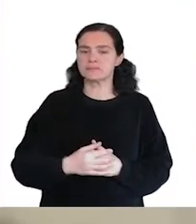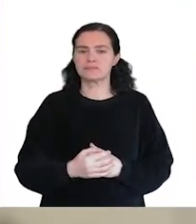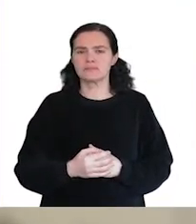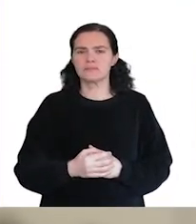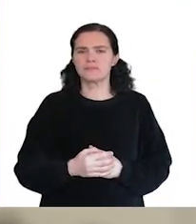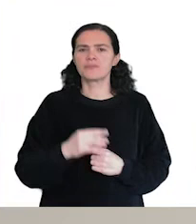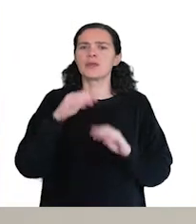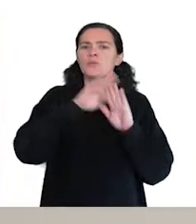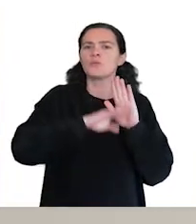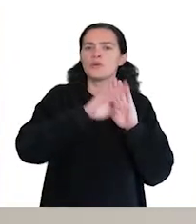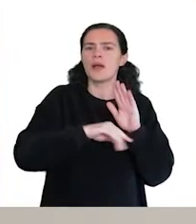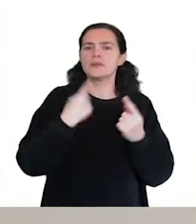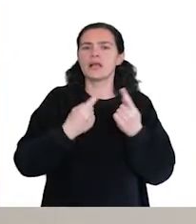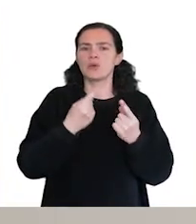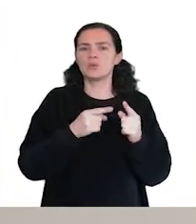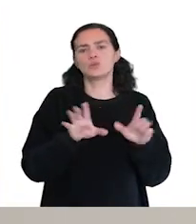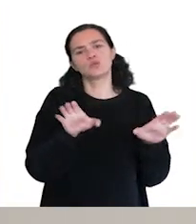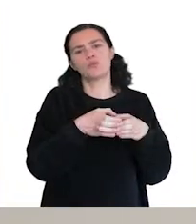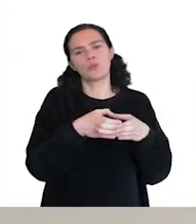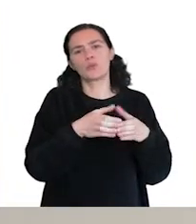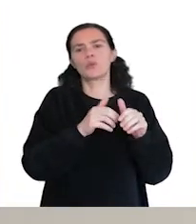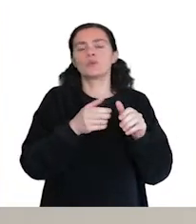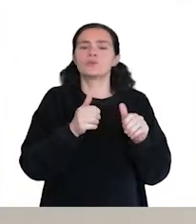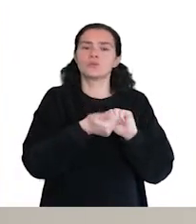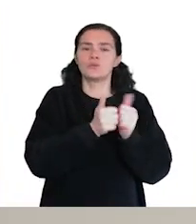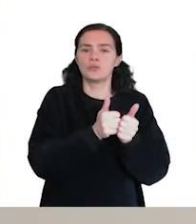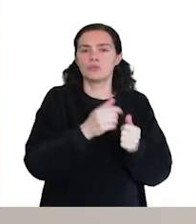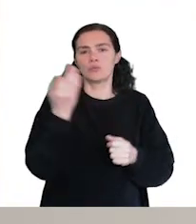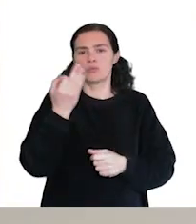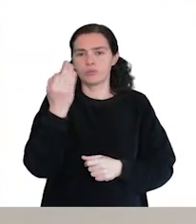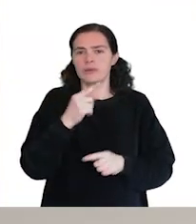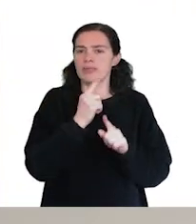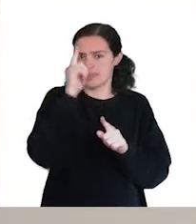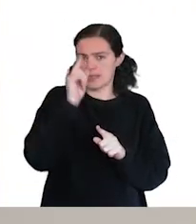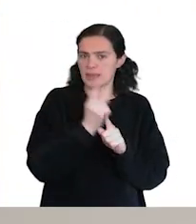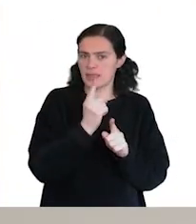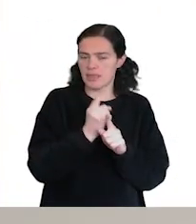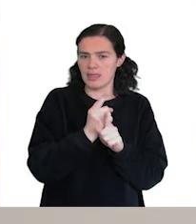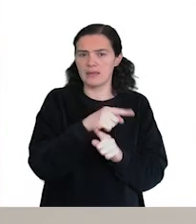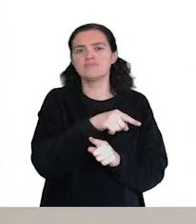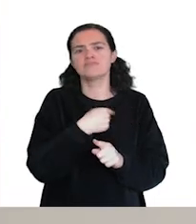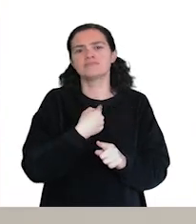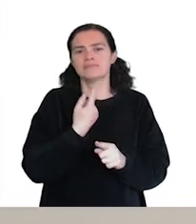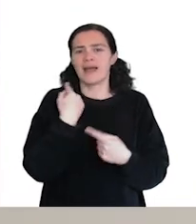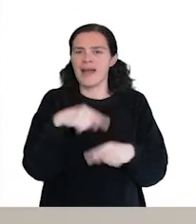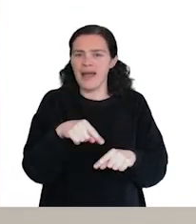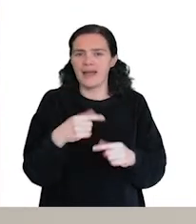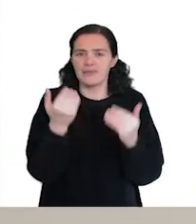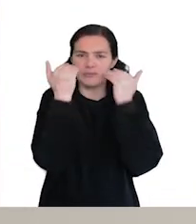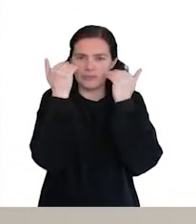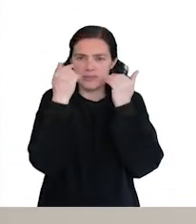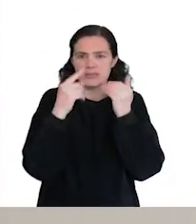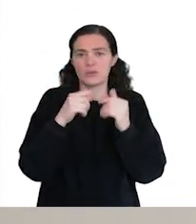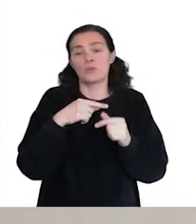e aqui alguns programas do Sport Clube do Porto, da mesma data, onde temos a indicação dos